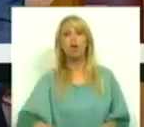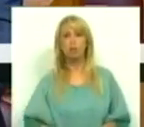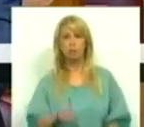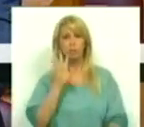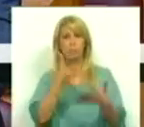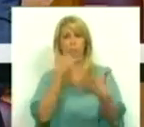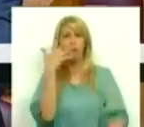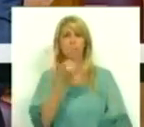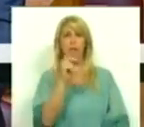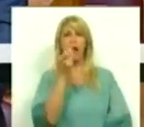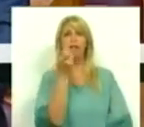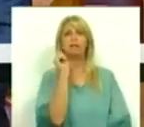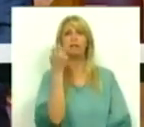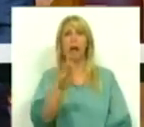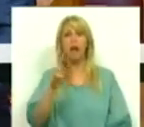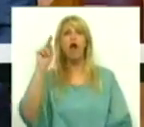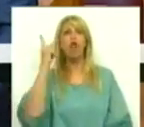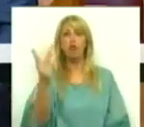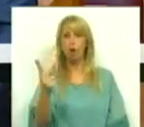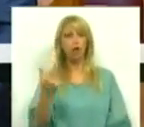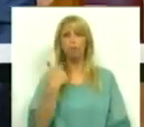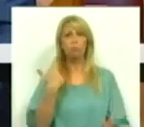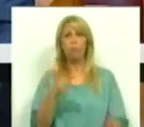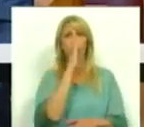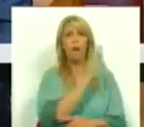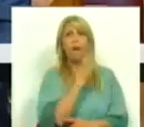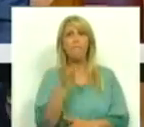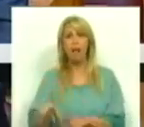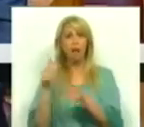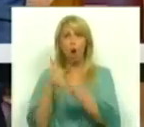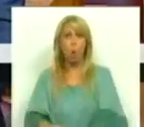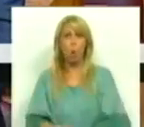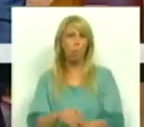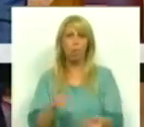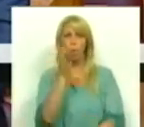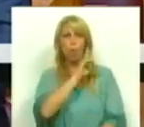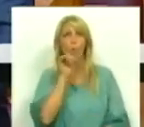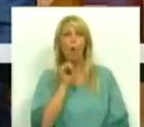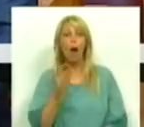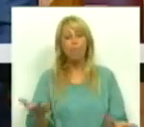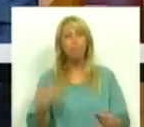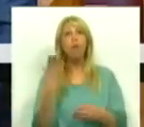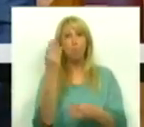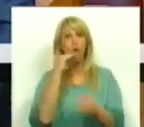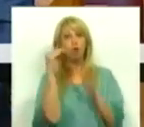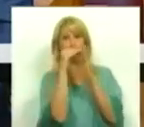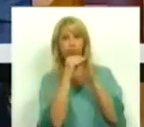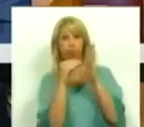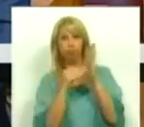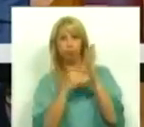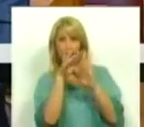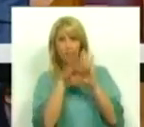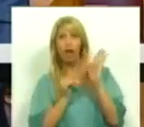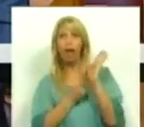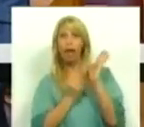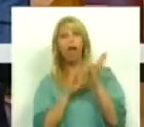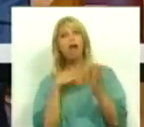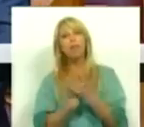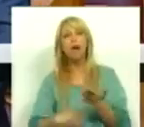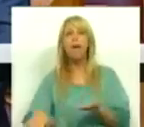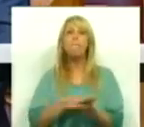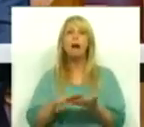no PEASAR 2, que não implementaram nem cumpriram. E muito do que consta no PEASAR 2 serve de base ao caminho